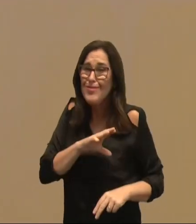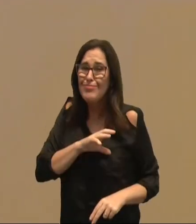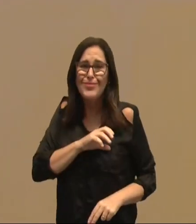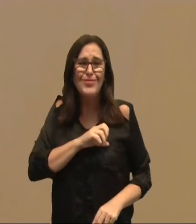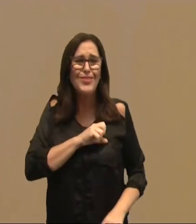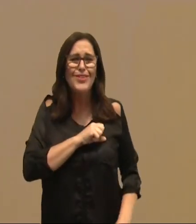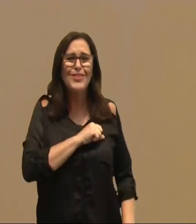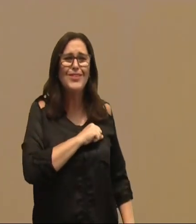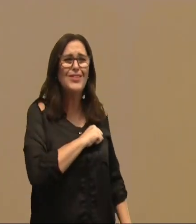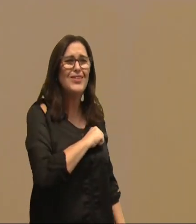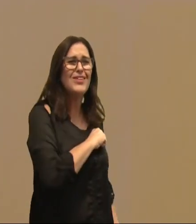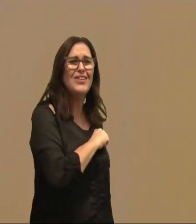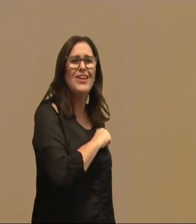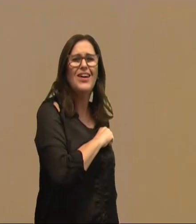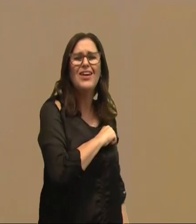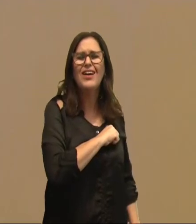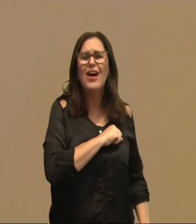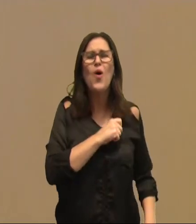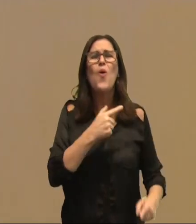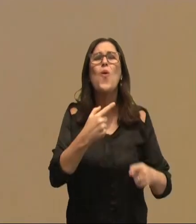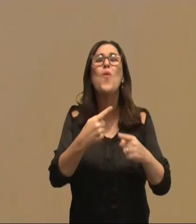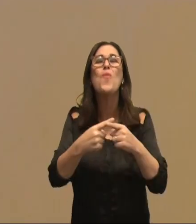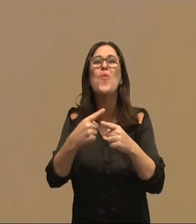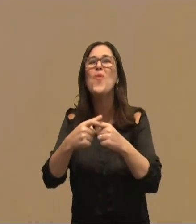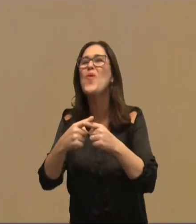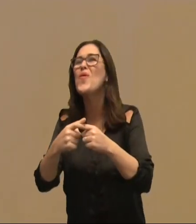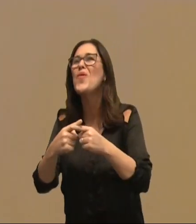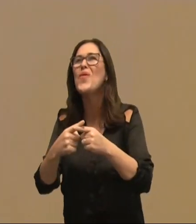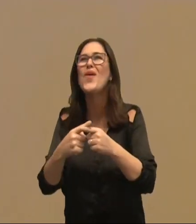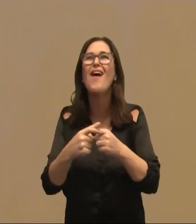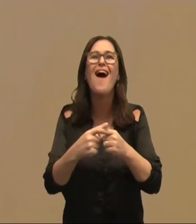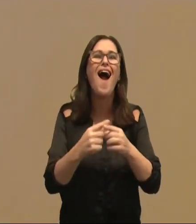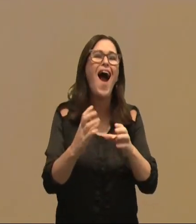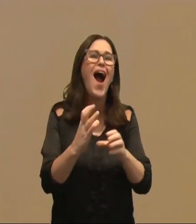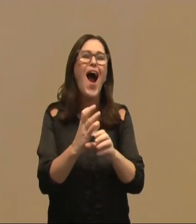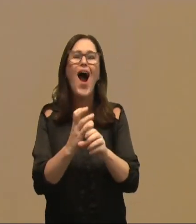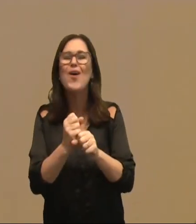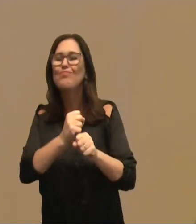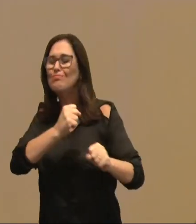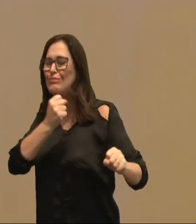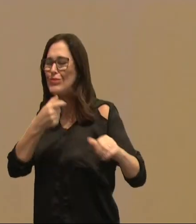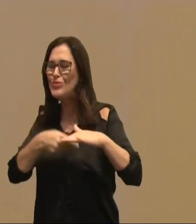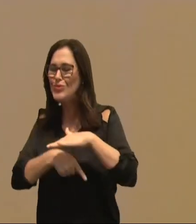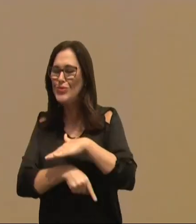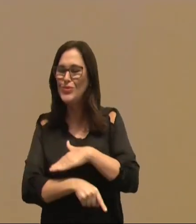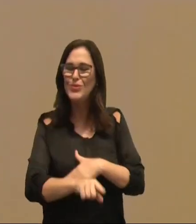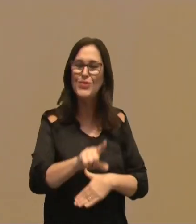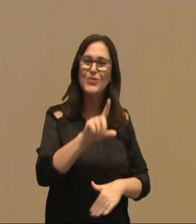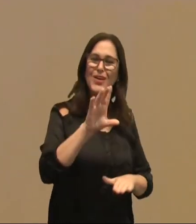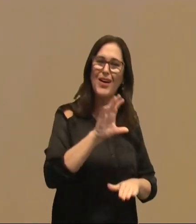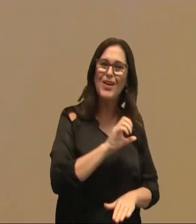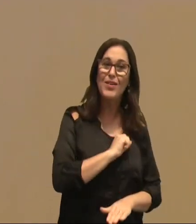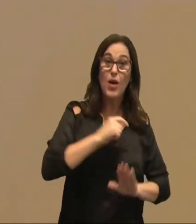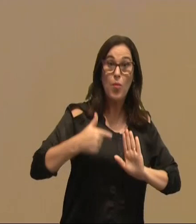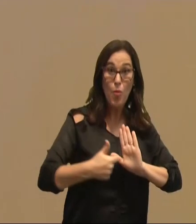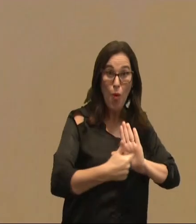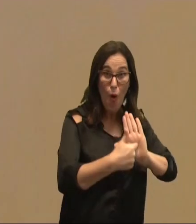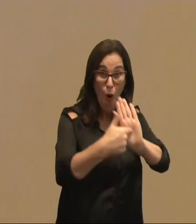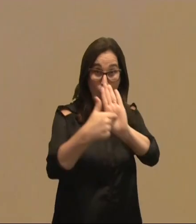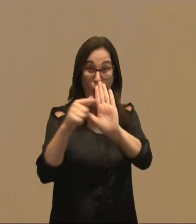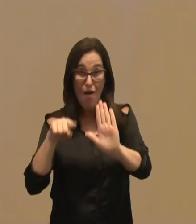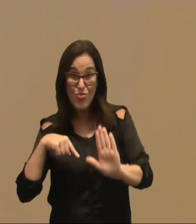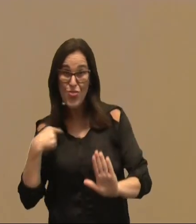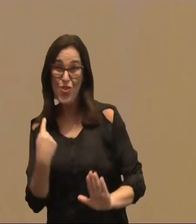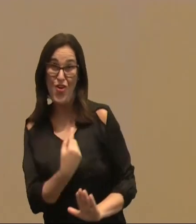amor. A razão de tão grande amor foi mostrar que a